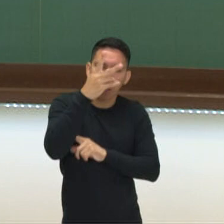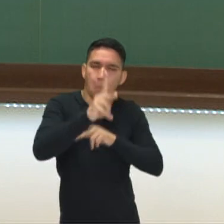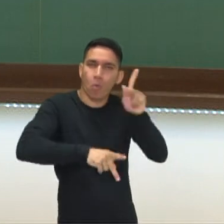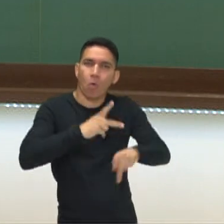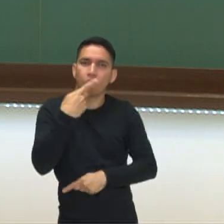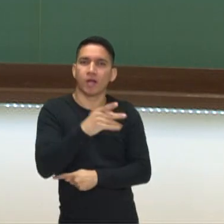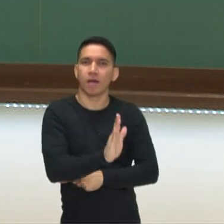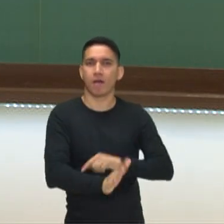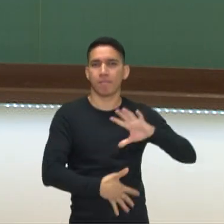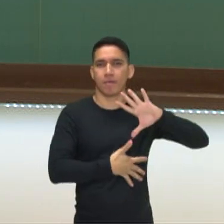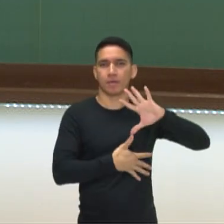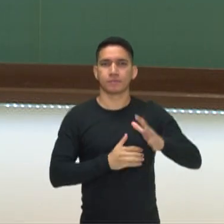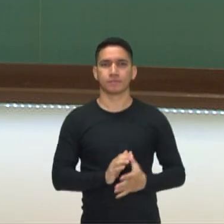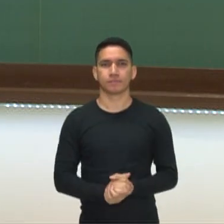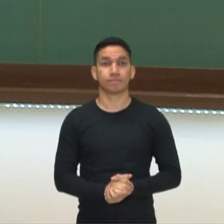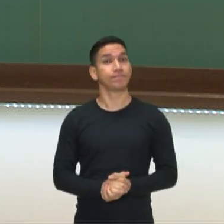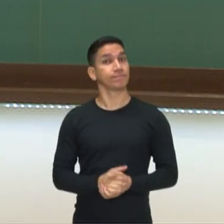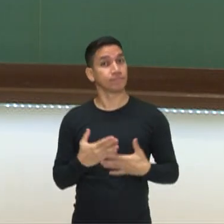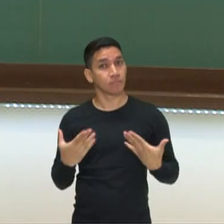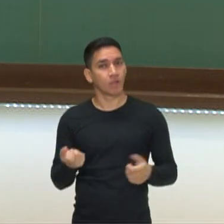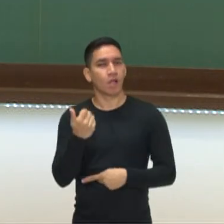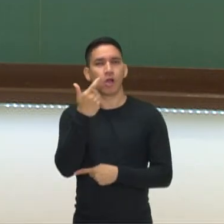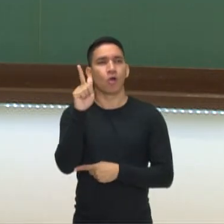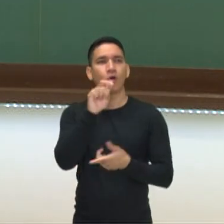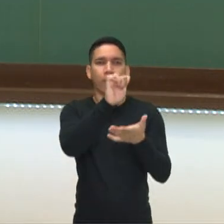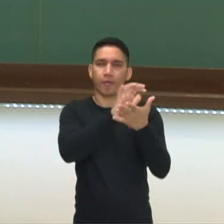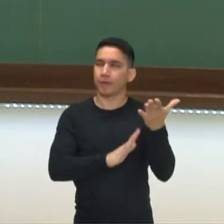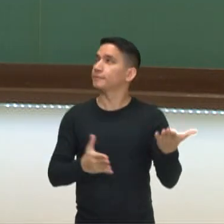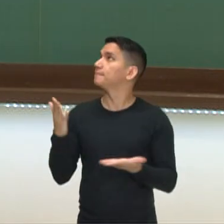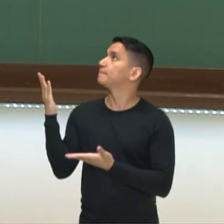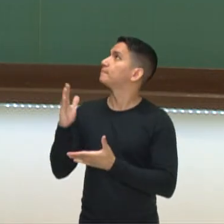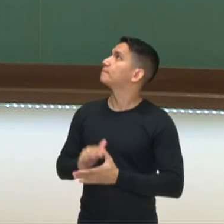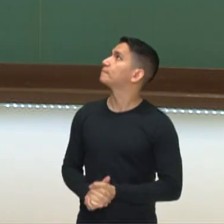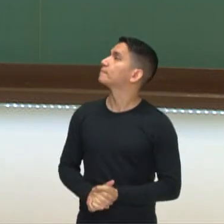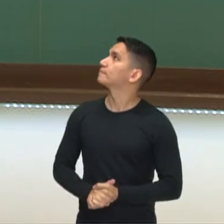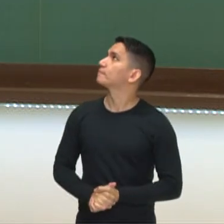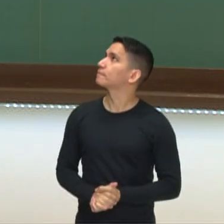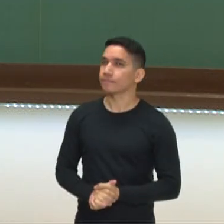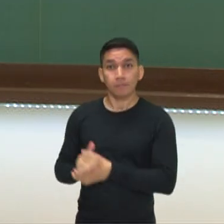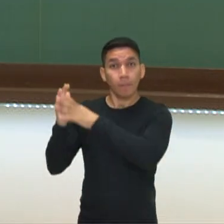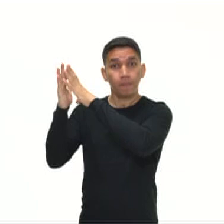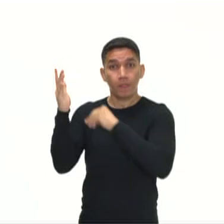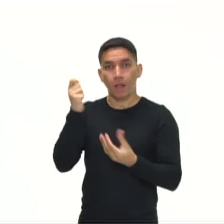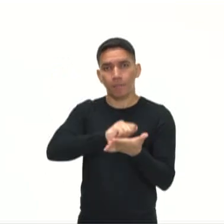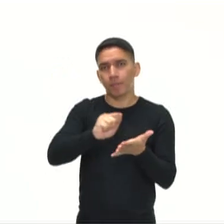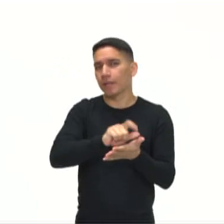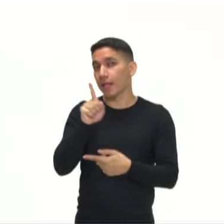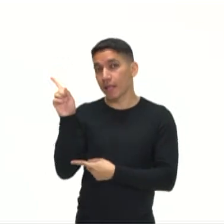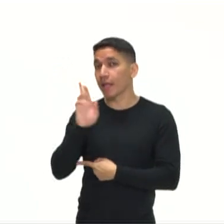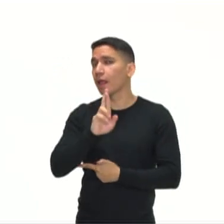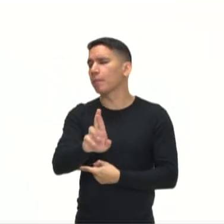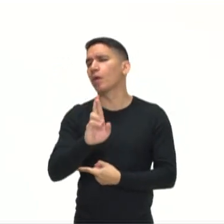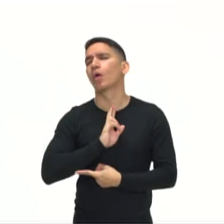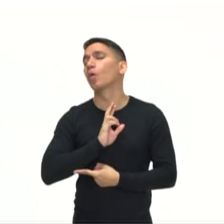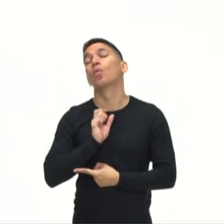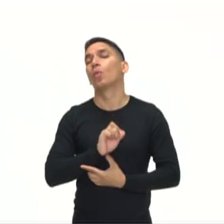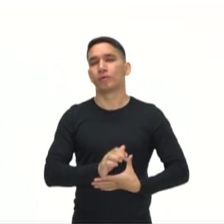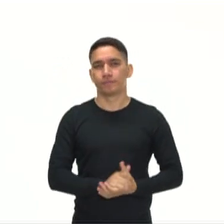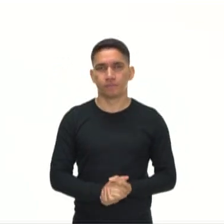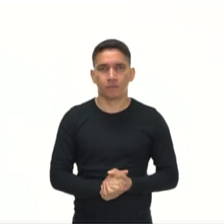América. Então, pessoal, vamos para mais uma atividade? Copia no seu caderno e responde para mim.